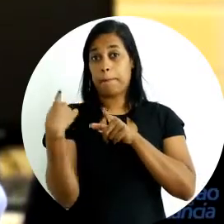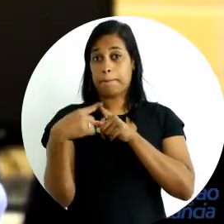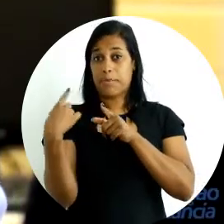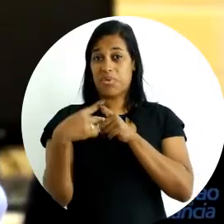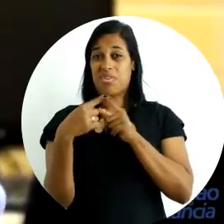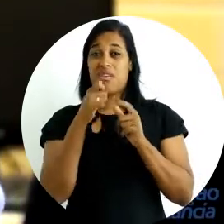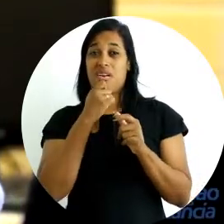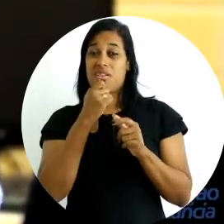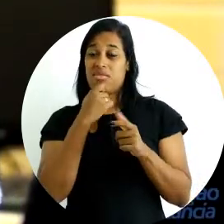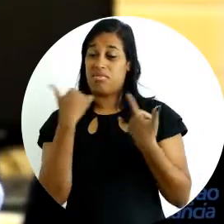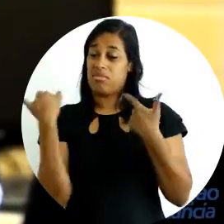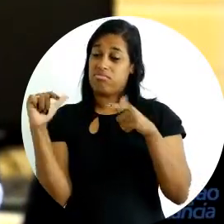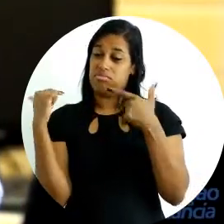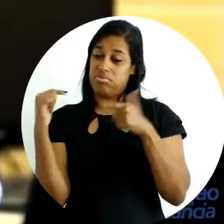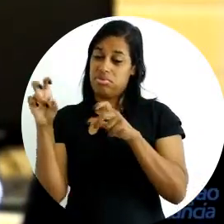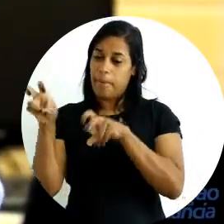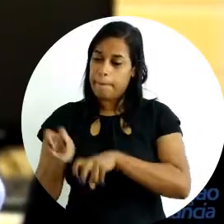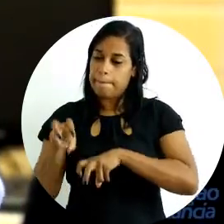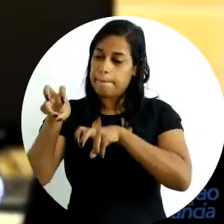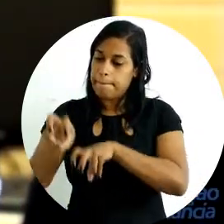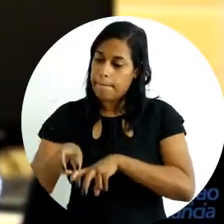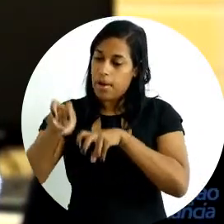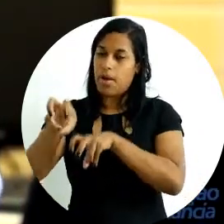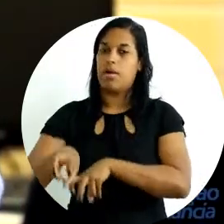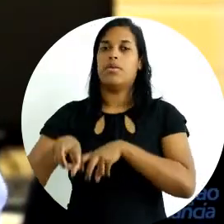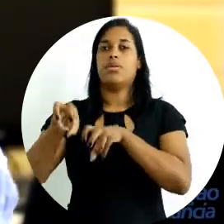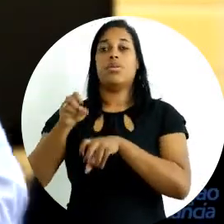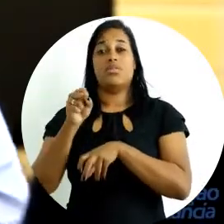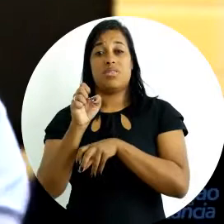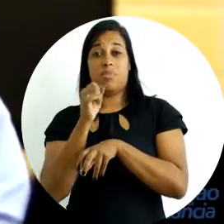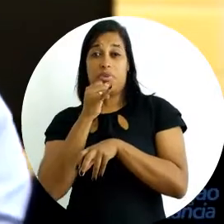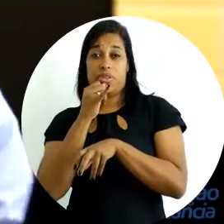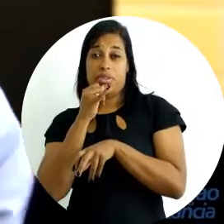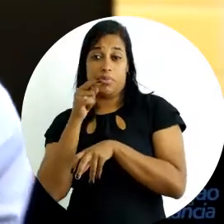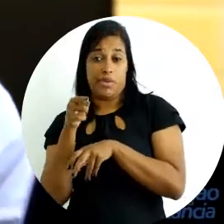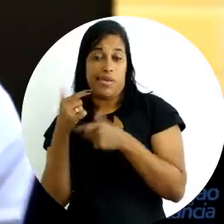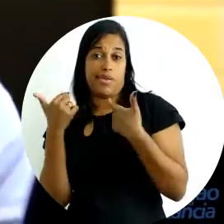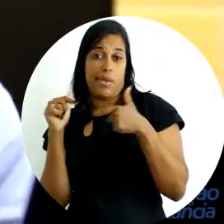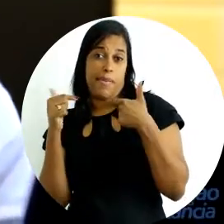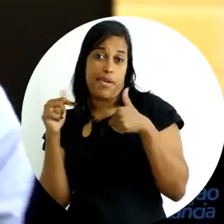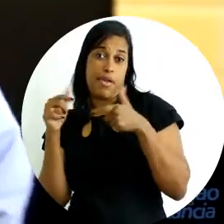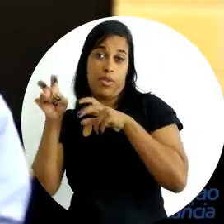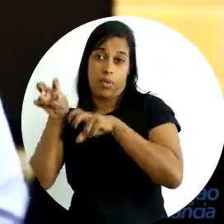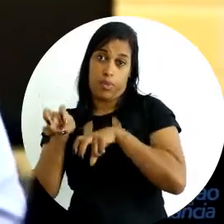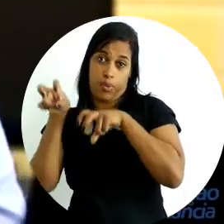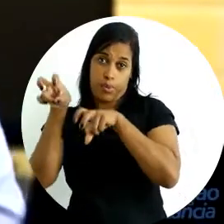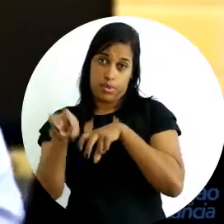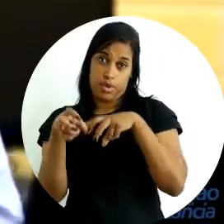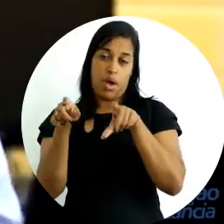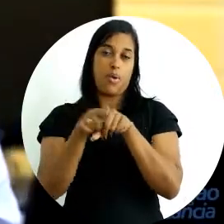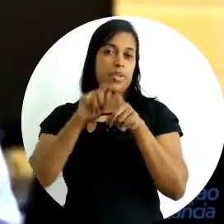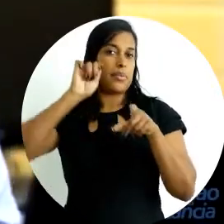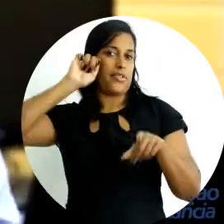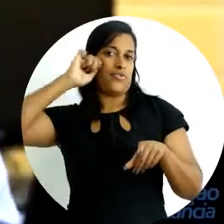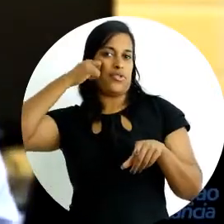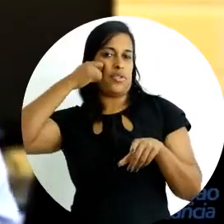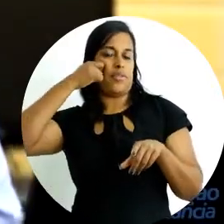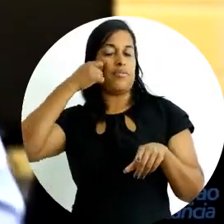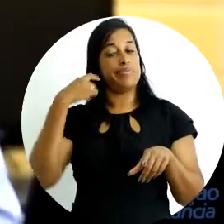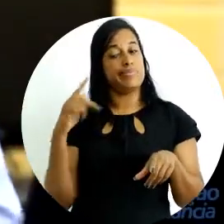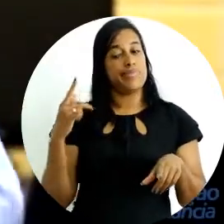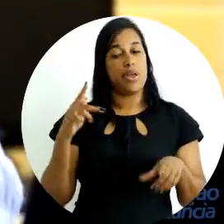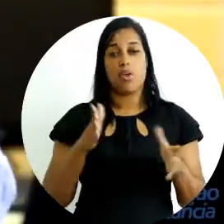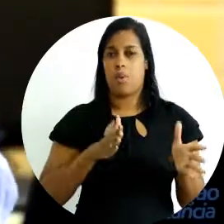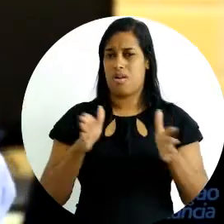camada ela estava envolvida no mundo do trabalho. Fosse ele um pequeno produtor e principalmente os